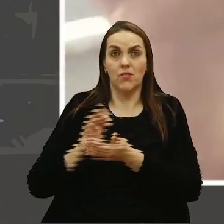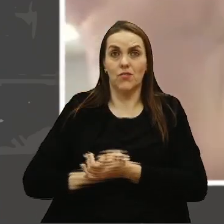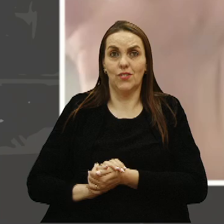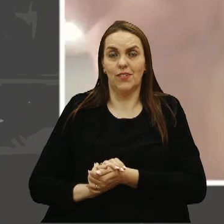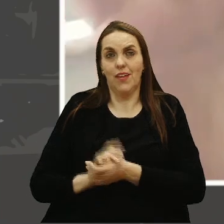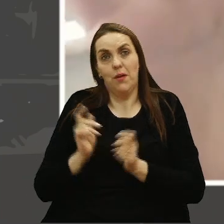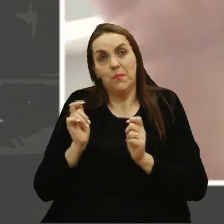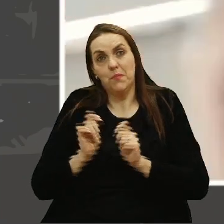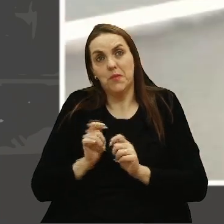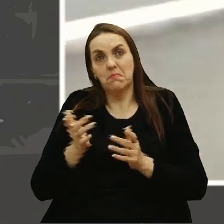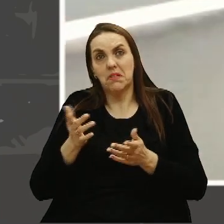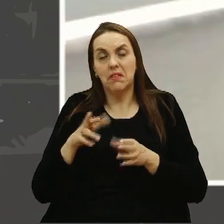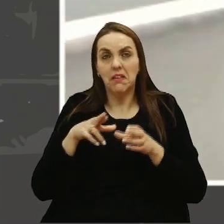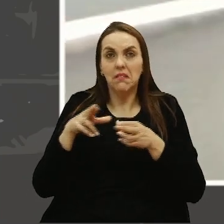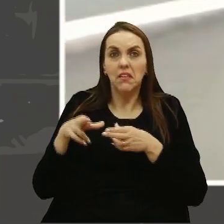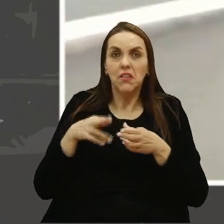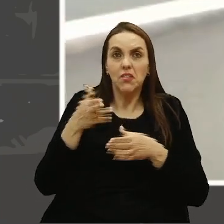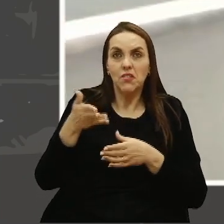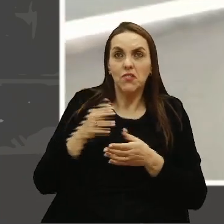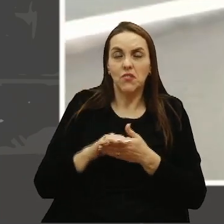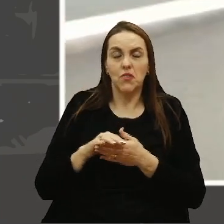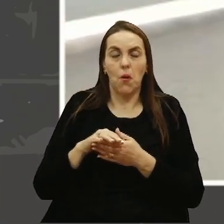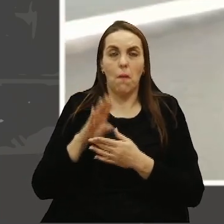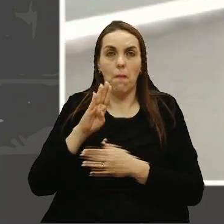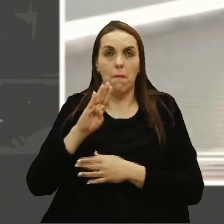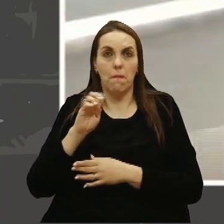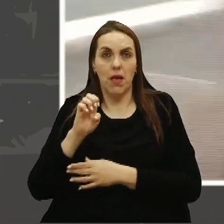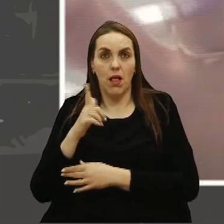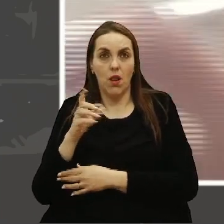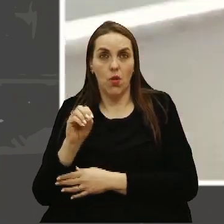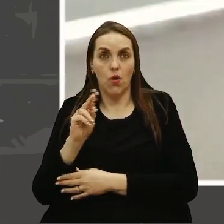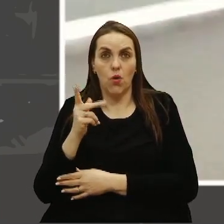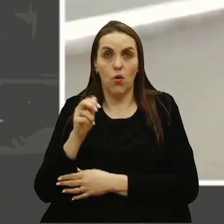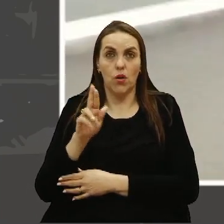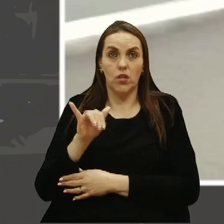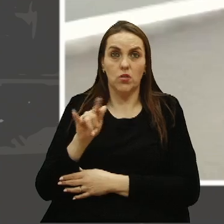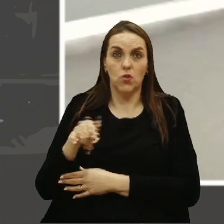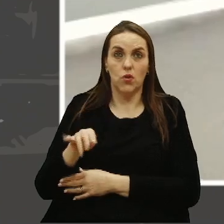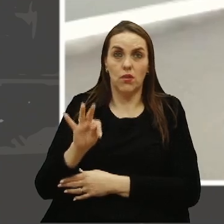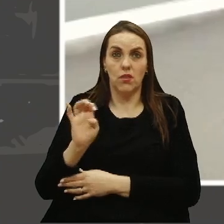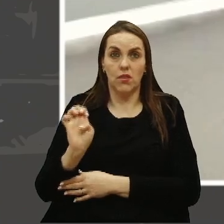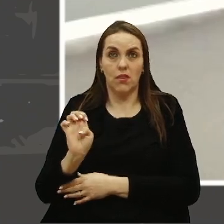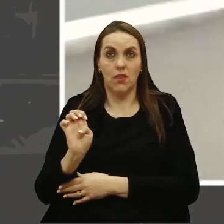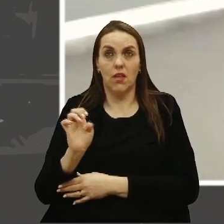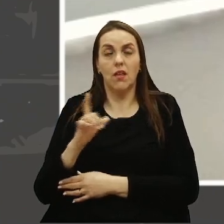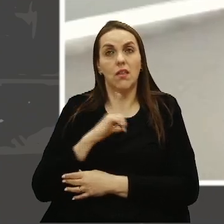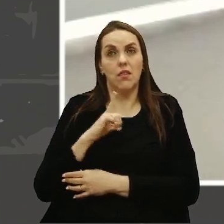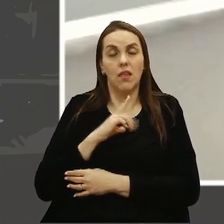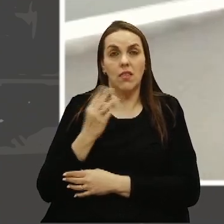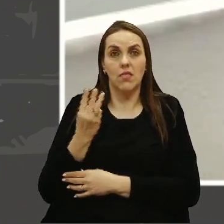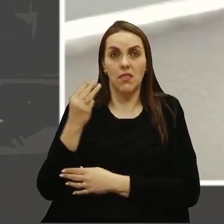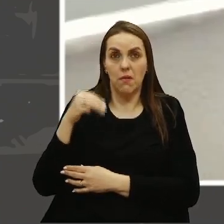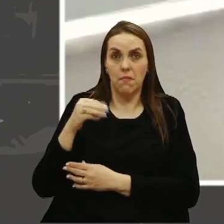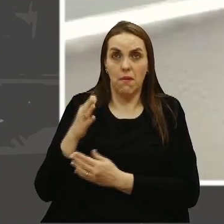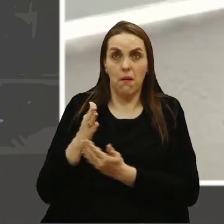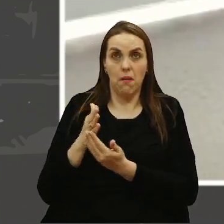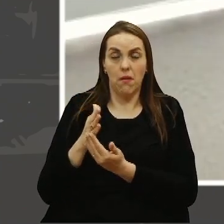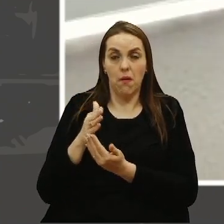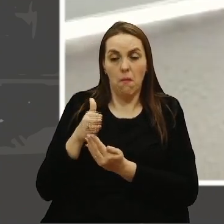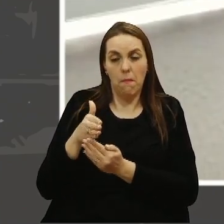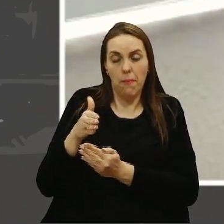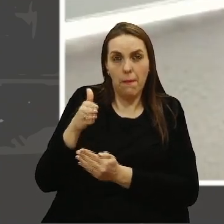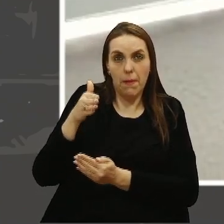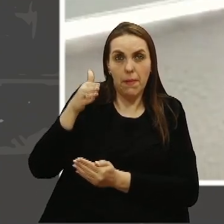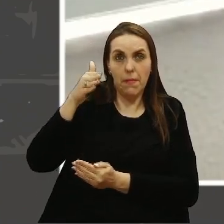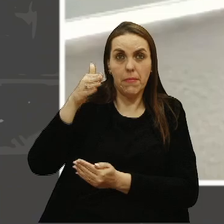ali na região do Belo Horizonte é um guarda-reio de 3 metros, um lugar para o pessoal,